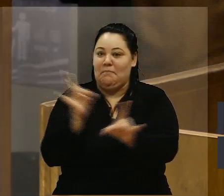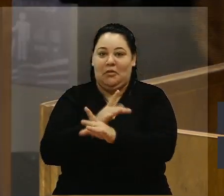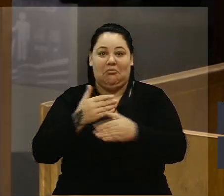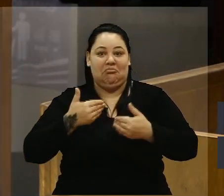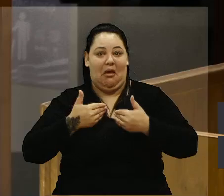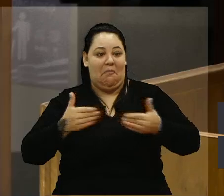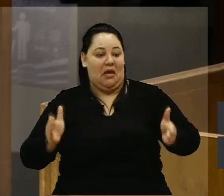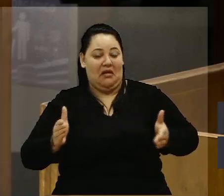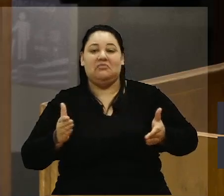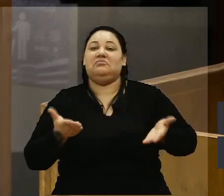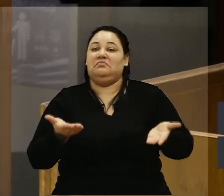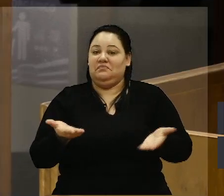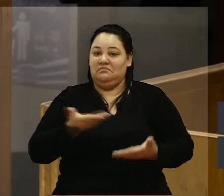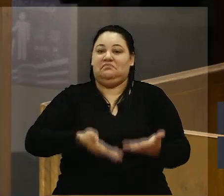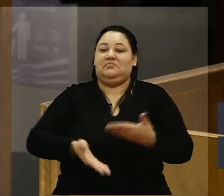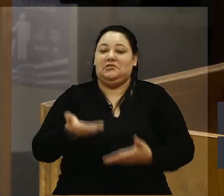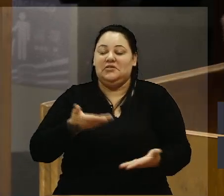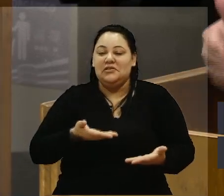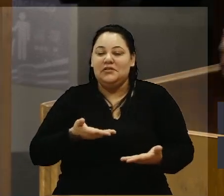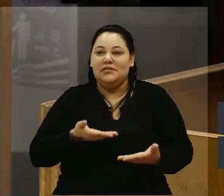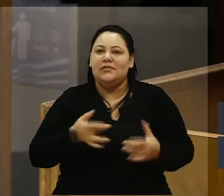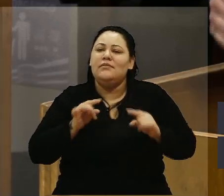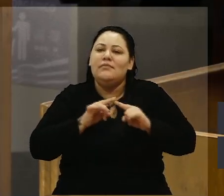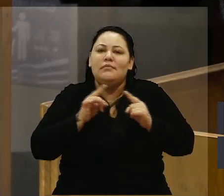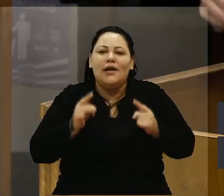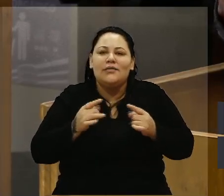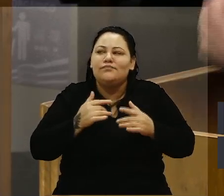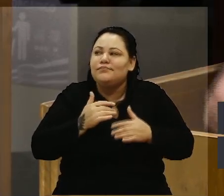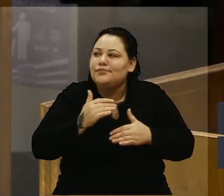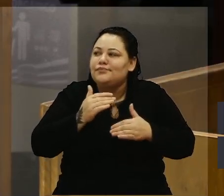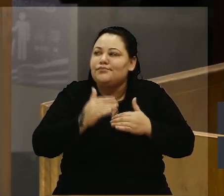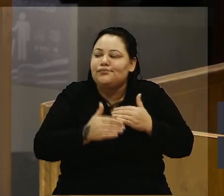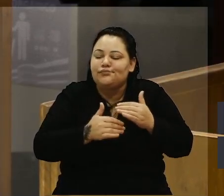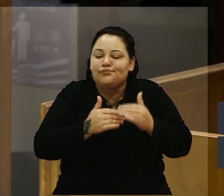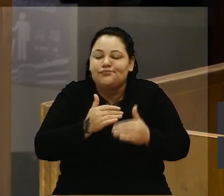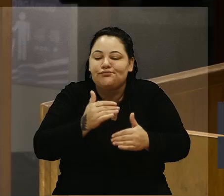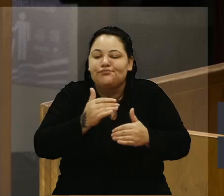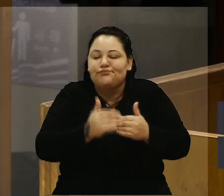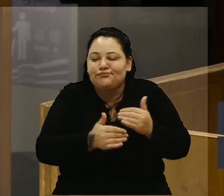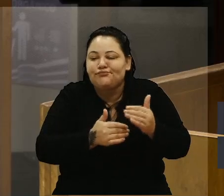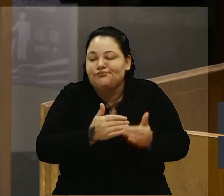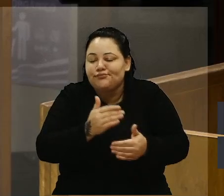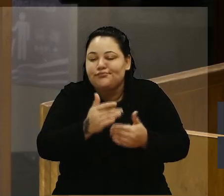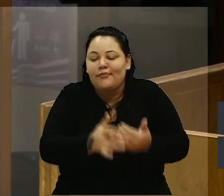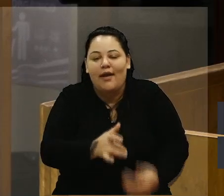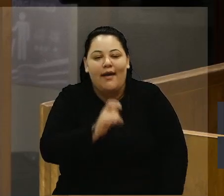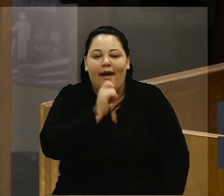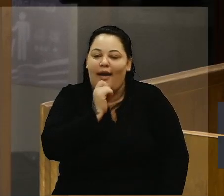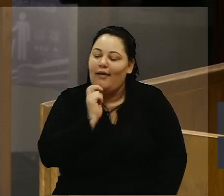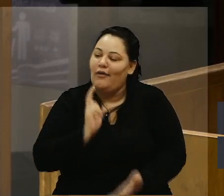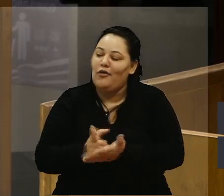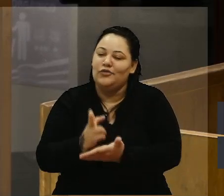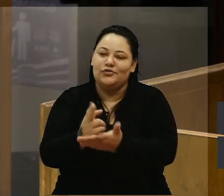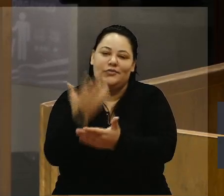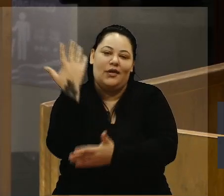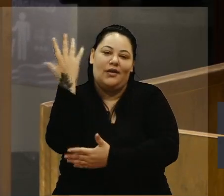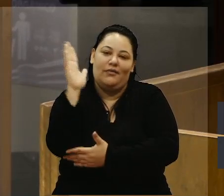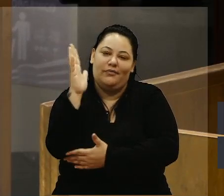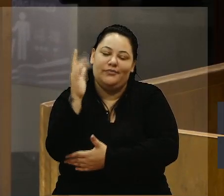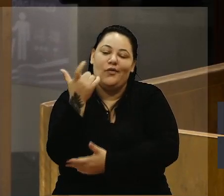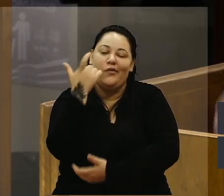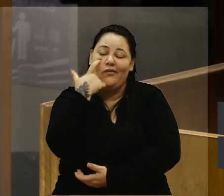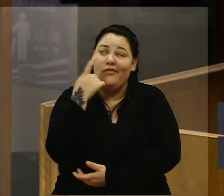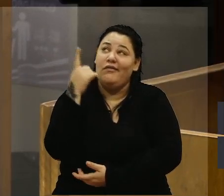colocou à minha disposição. E só que isso vem passando, e a árvore ainda está lá. Até hoje, quando eu saí, passei na frente dela, estava